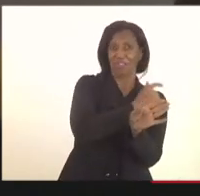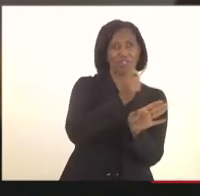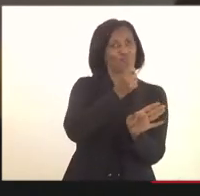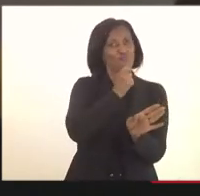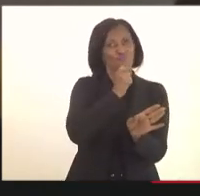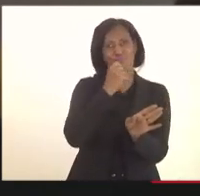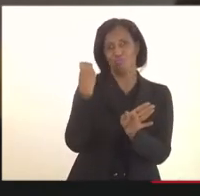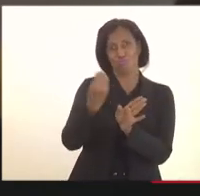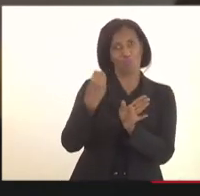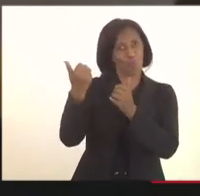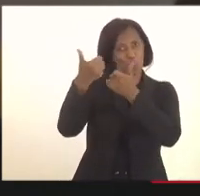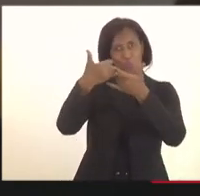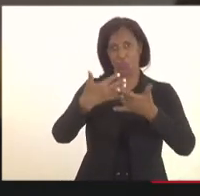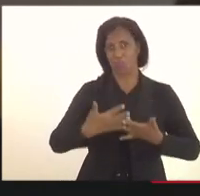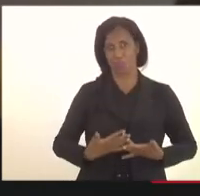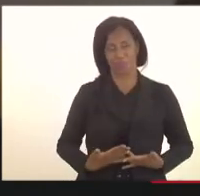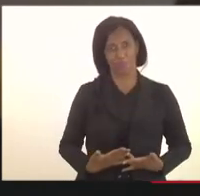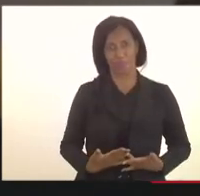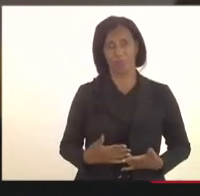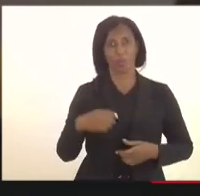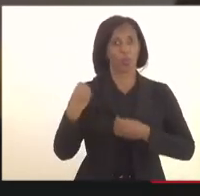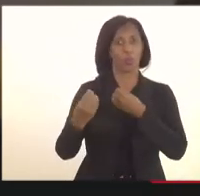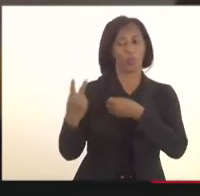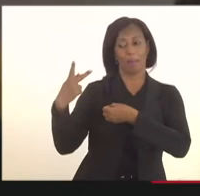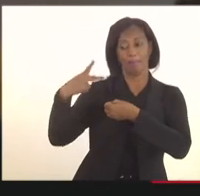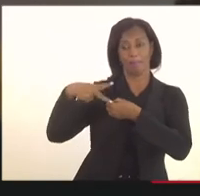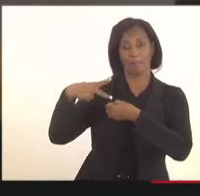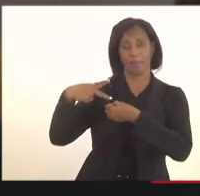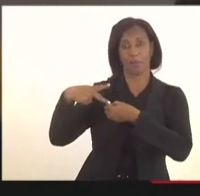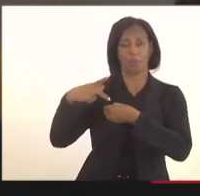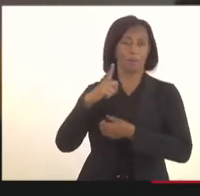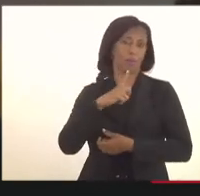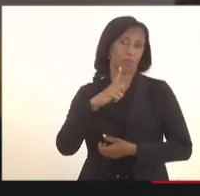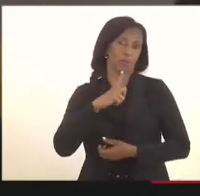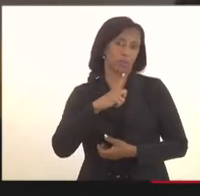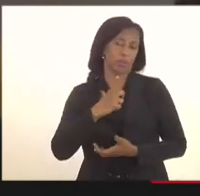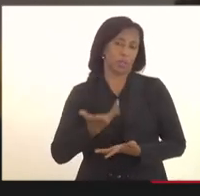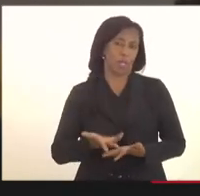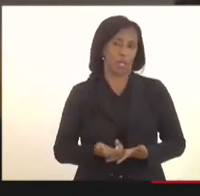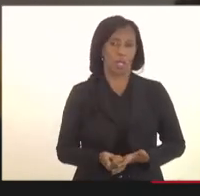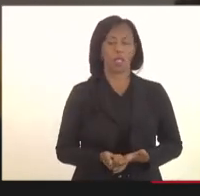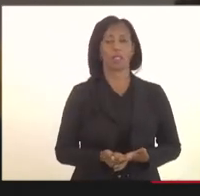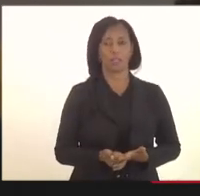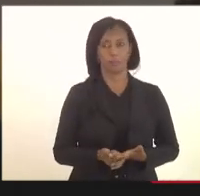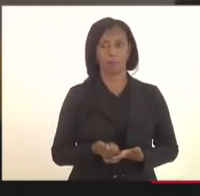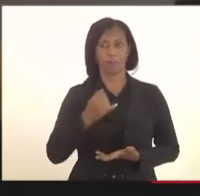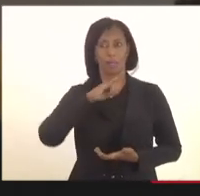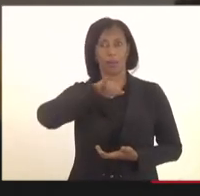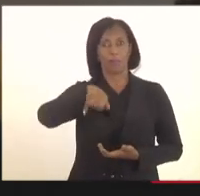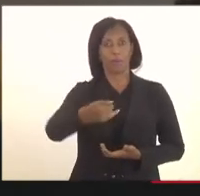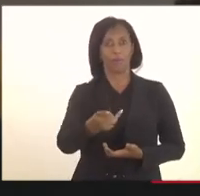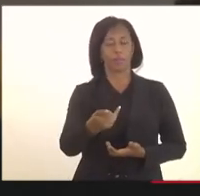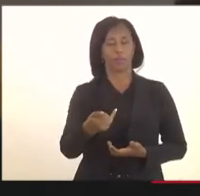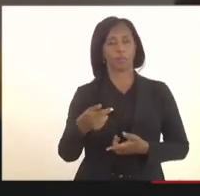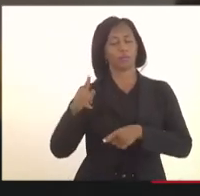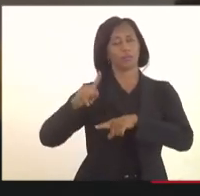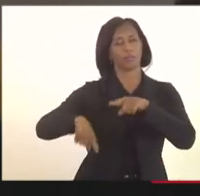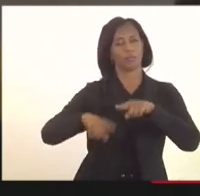conhecimento em relação ao que a Petrobras fez em termos de dedução ou participação especial. Eu diria que, em termos de aproveitamento de